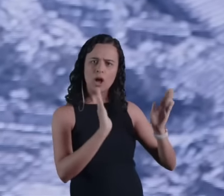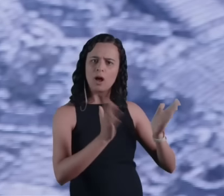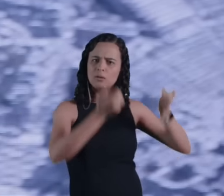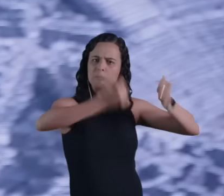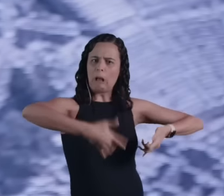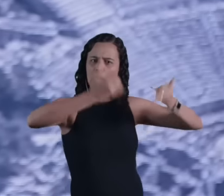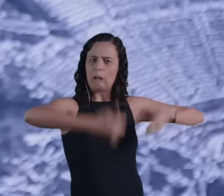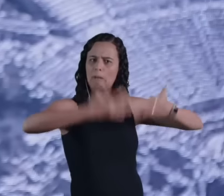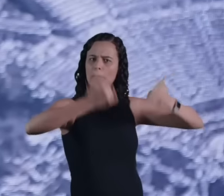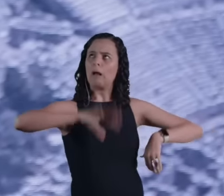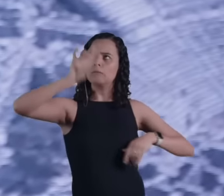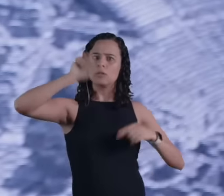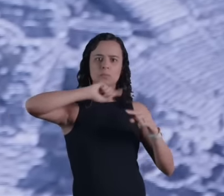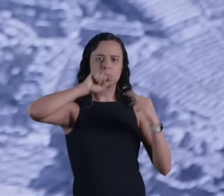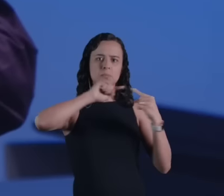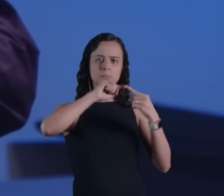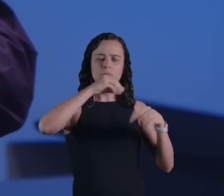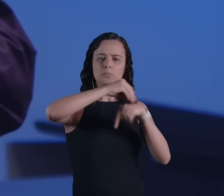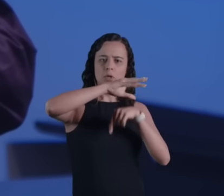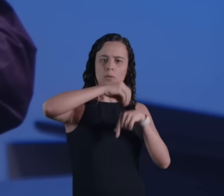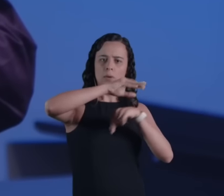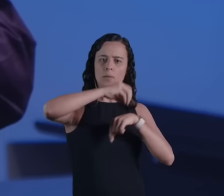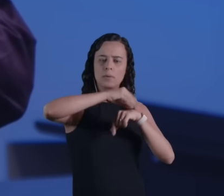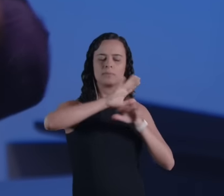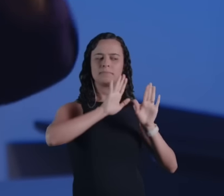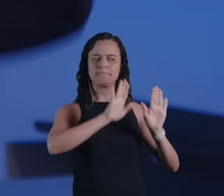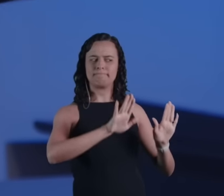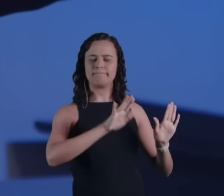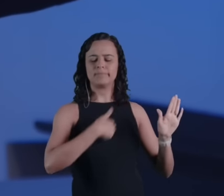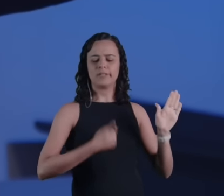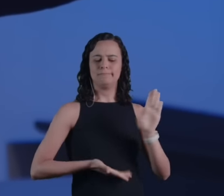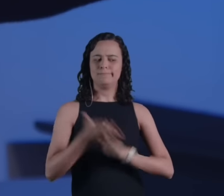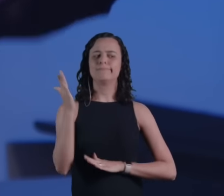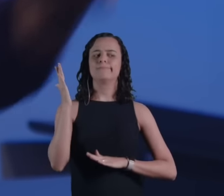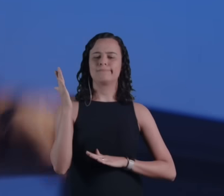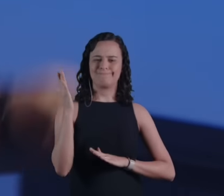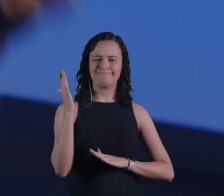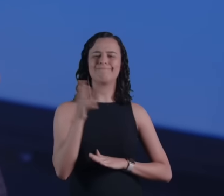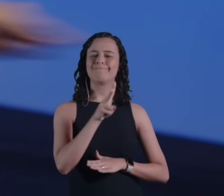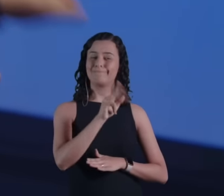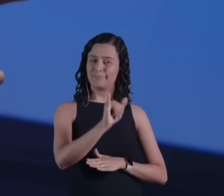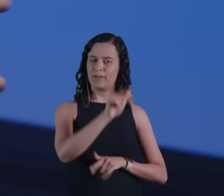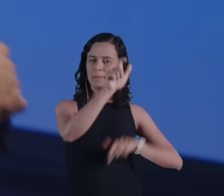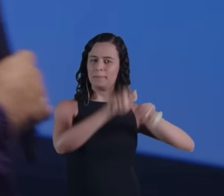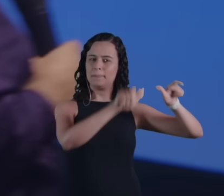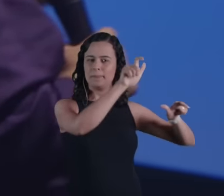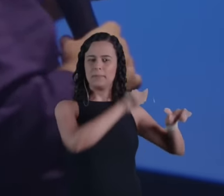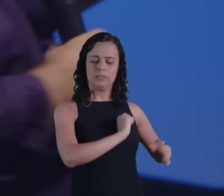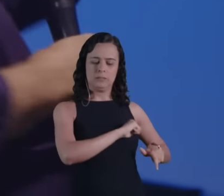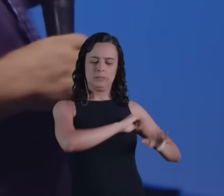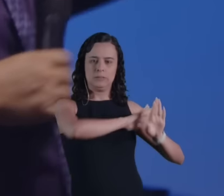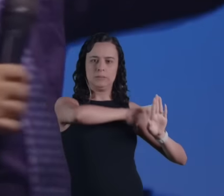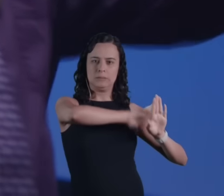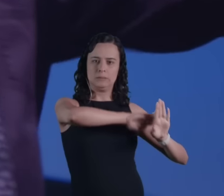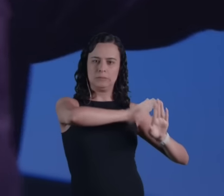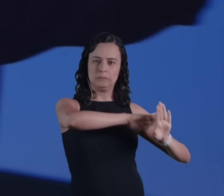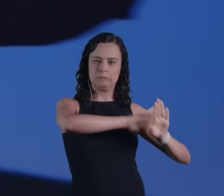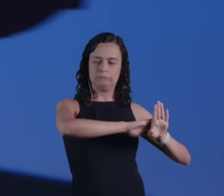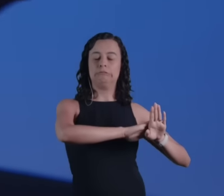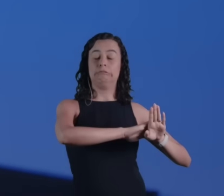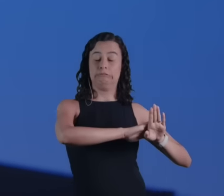desígnio de Deus, mas saibam de uma coisa: quando eu for, virão lobos devoradores no meio